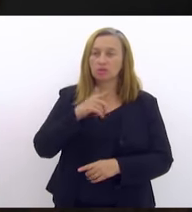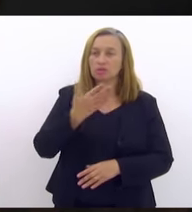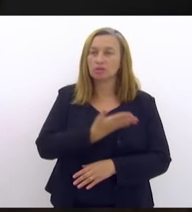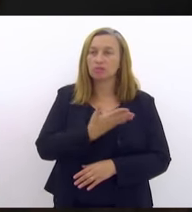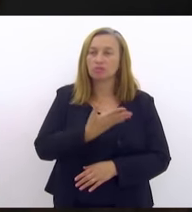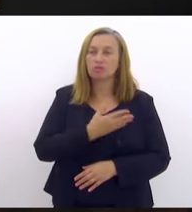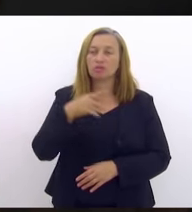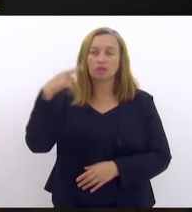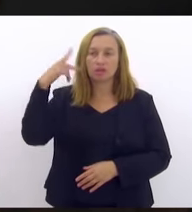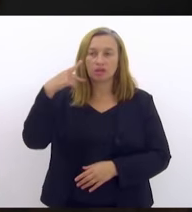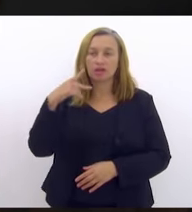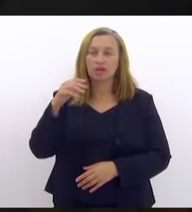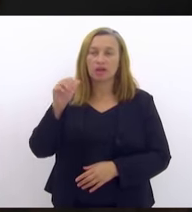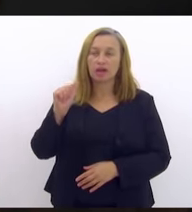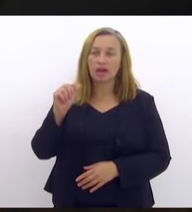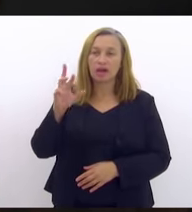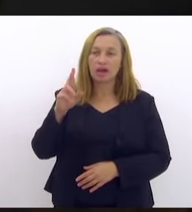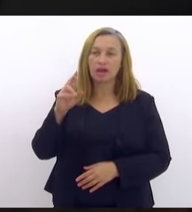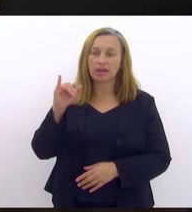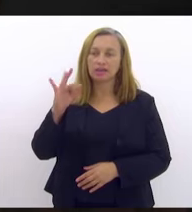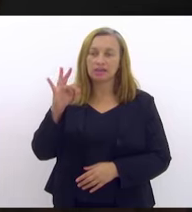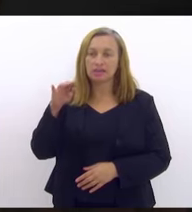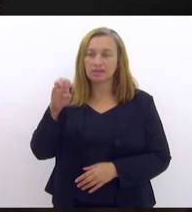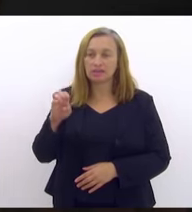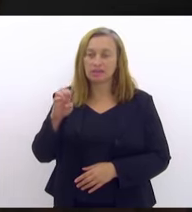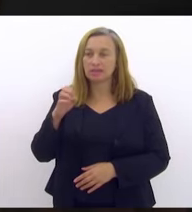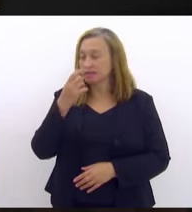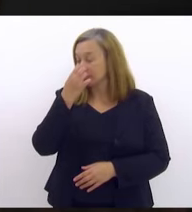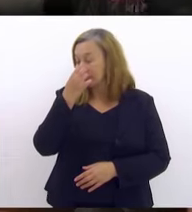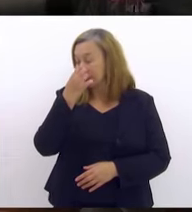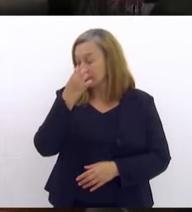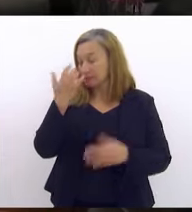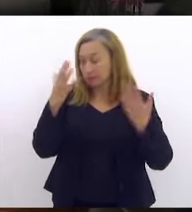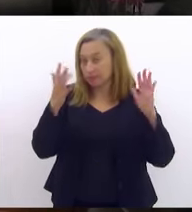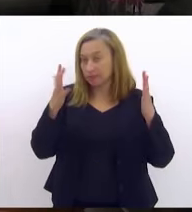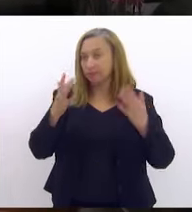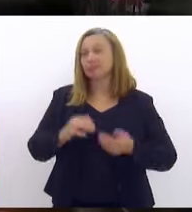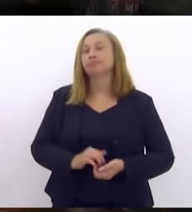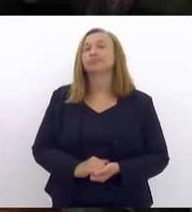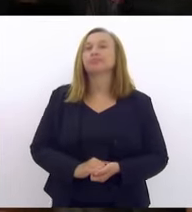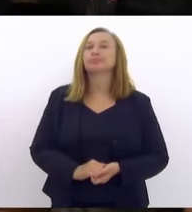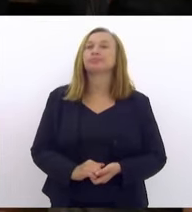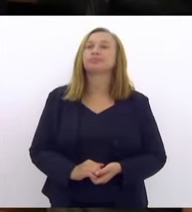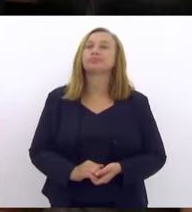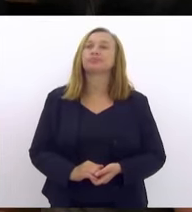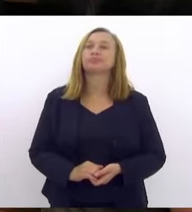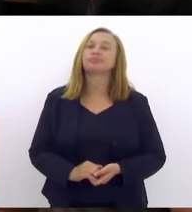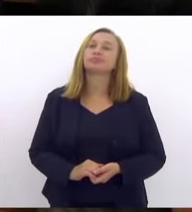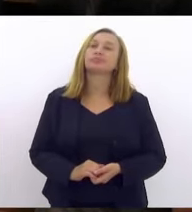nosso vereador Aristídio Ângelo Barcelo Neto, vereador do